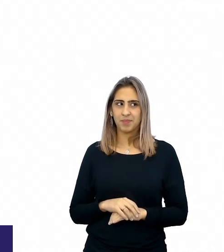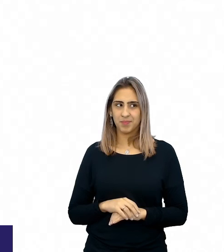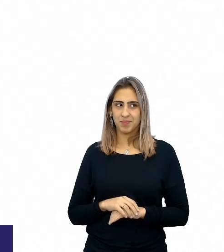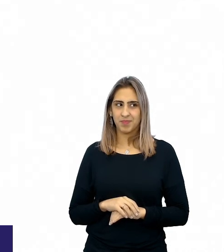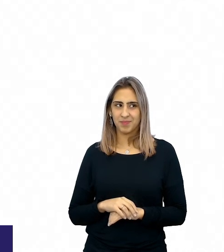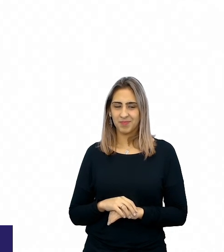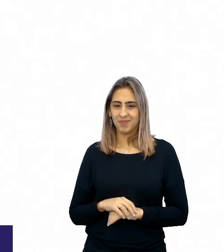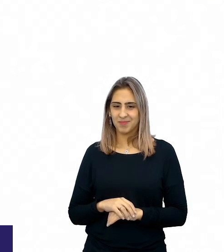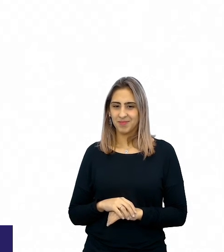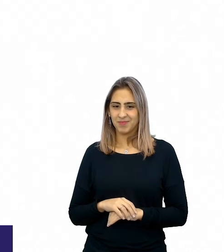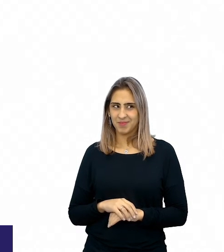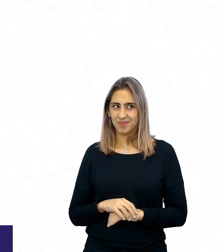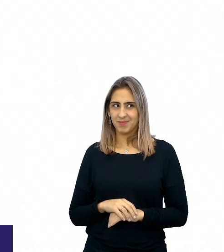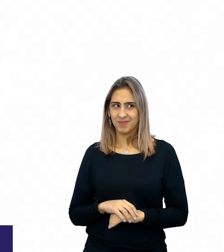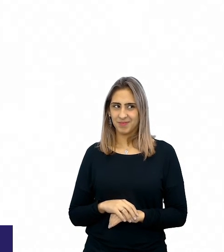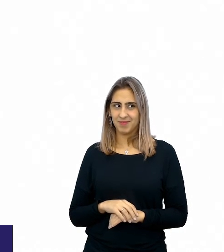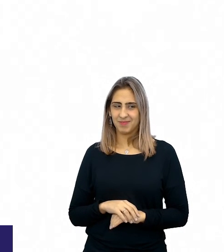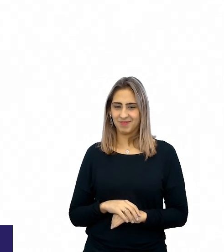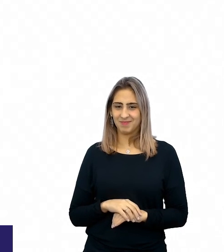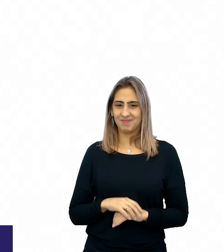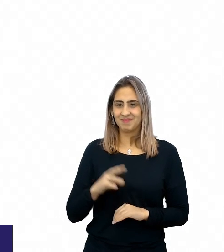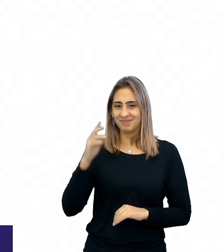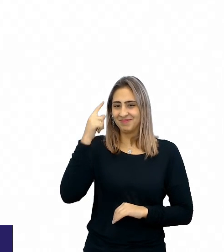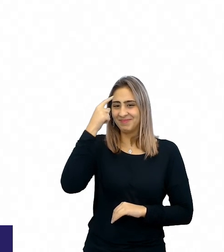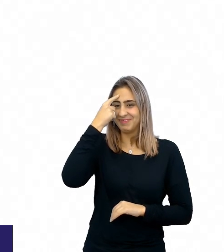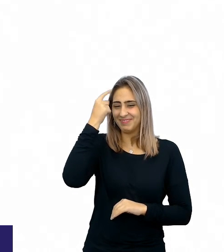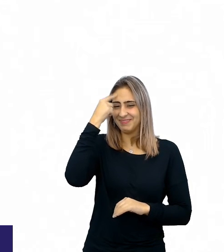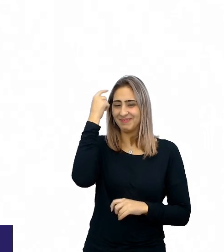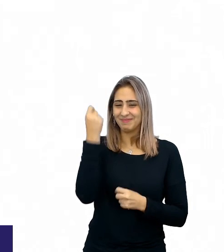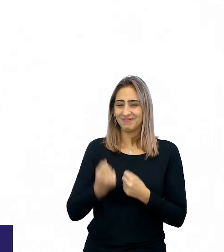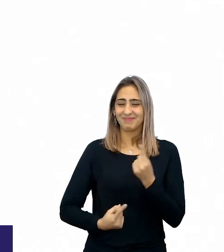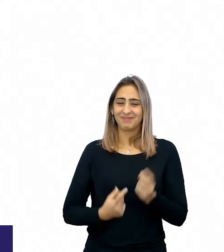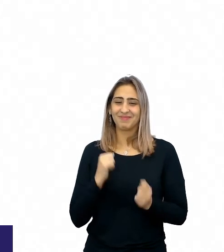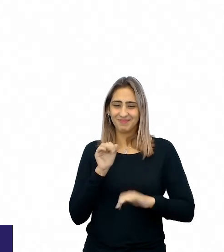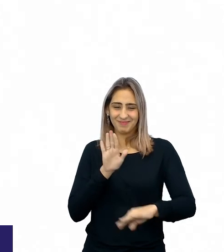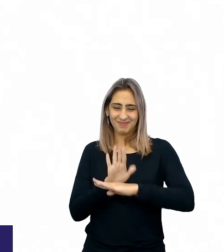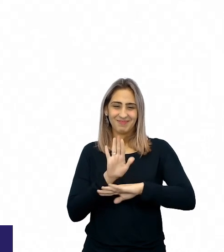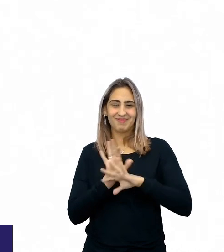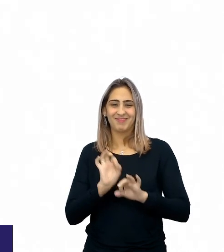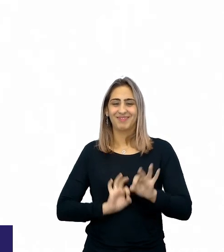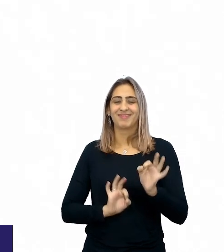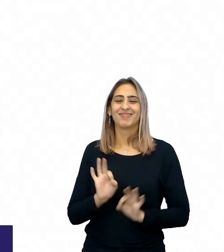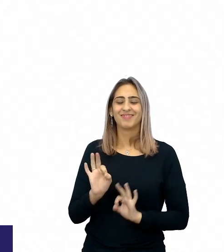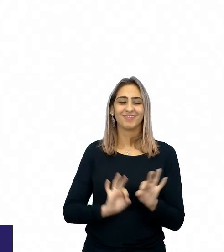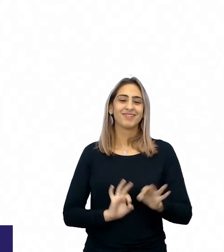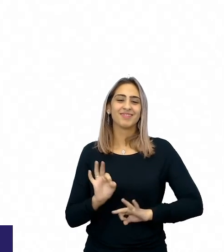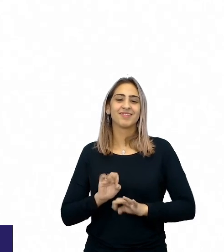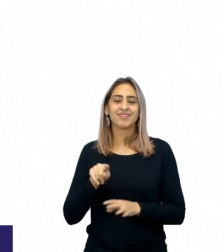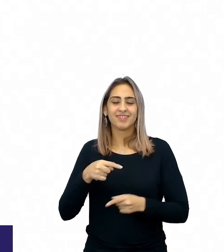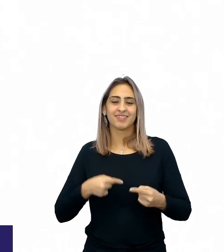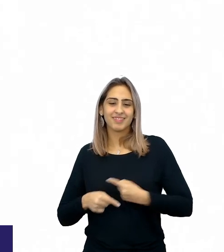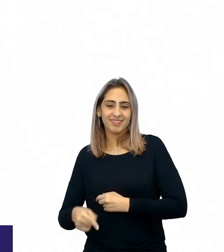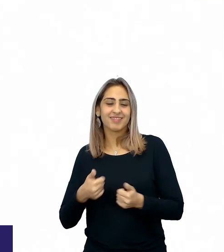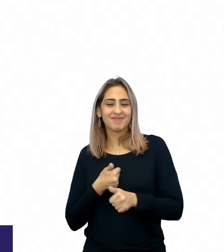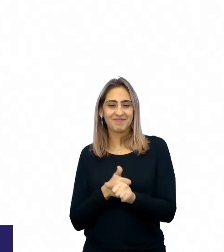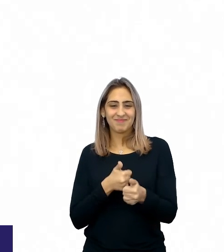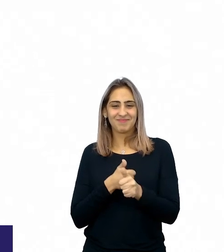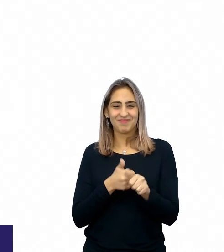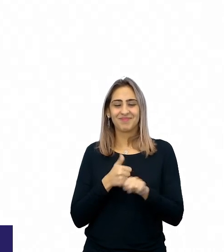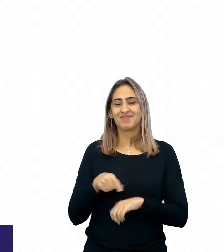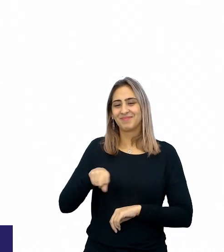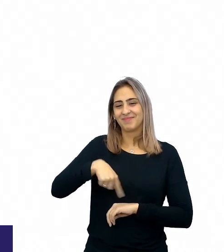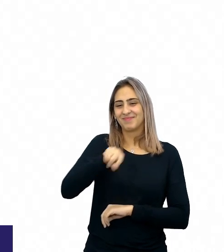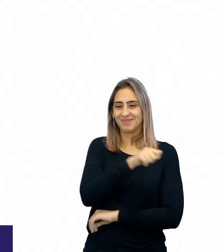dessa discussão na escola, pensando em alguns pontos que possam contribuir para o planejamento dessa semana de acompanhamento